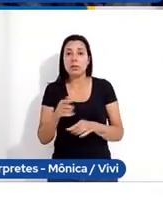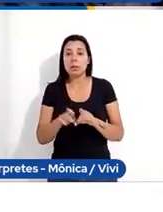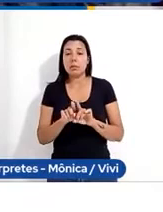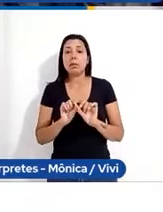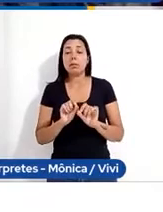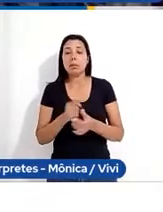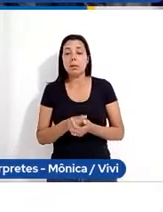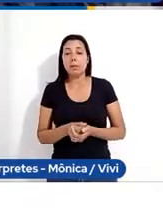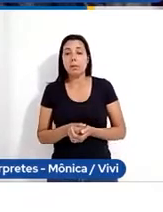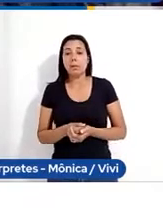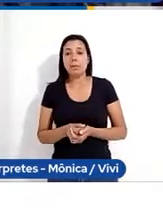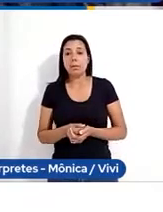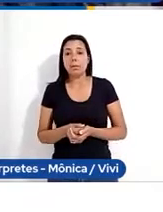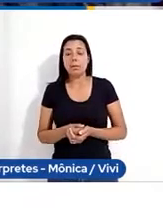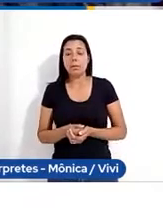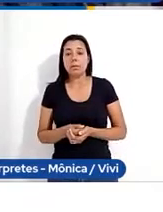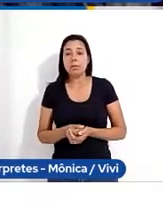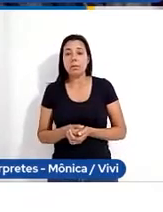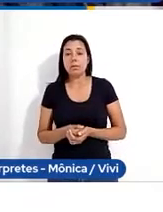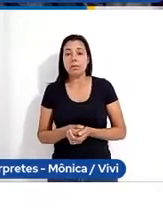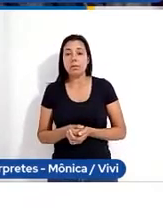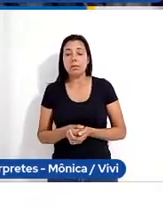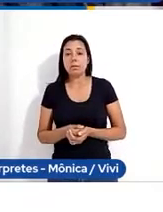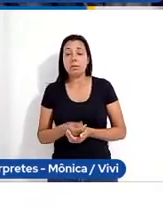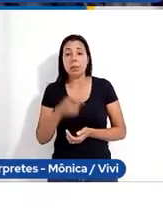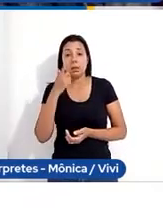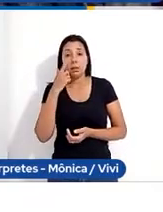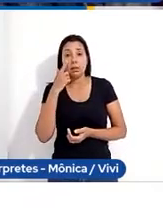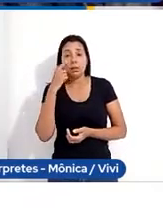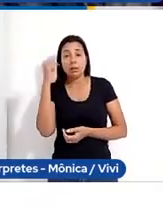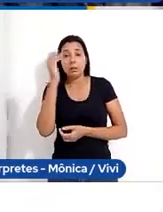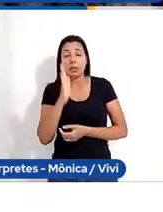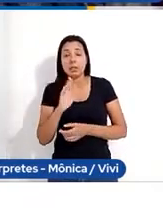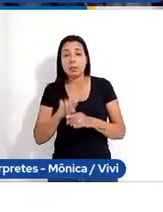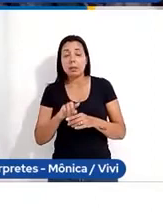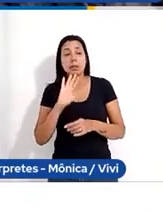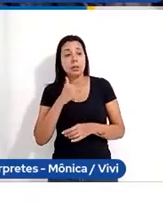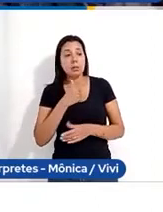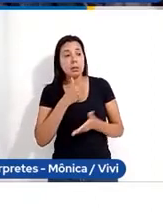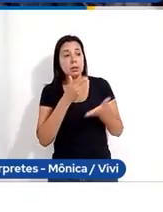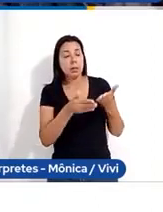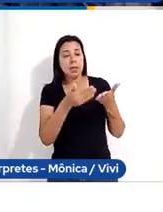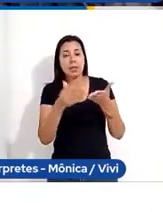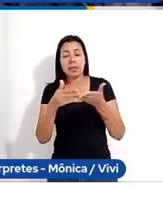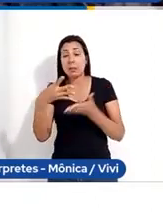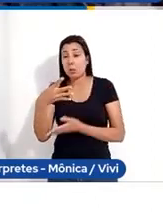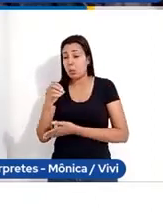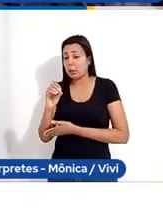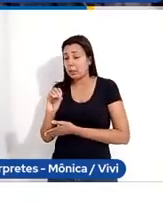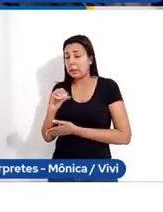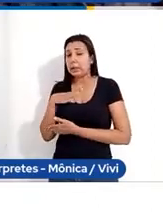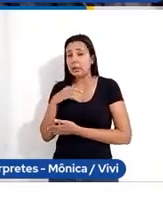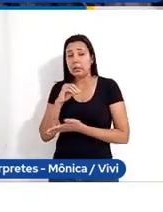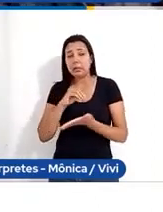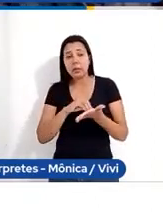os 425 mil brasileiros que nós perdemos. Eu acho muito trágico que algumas pautas só